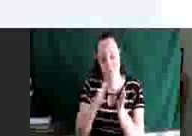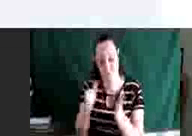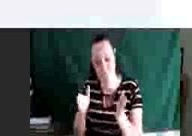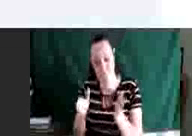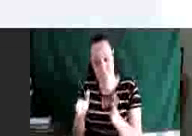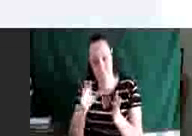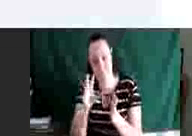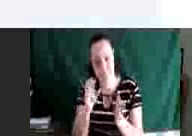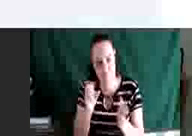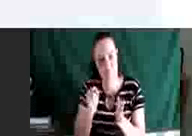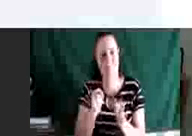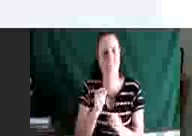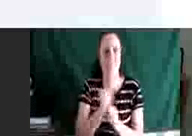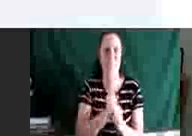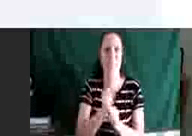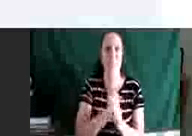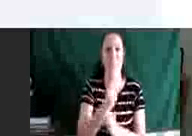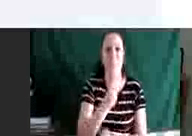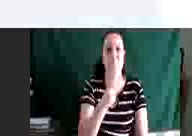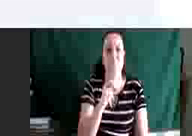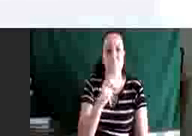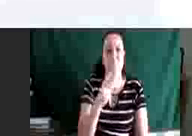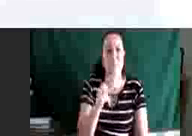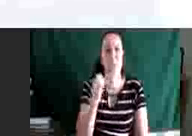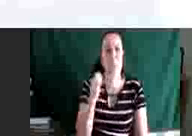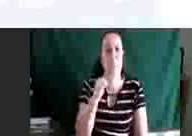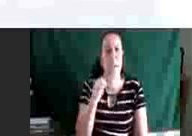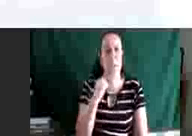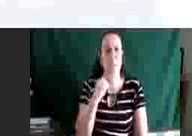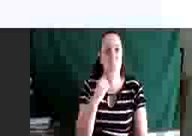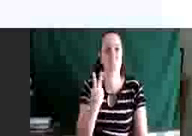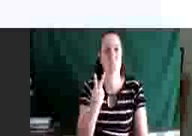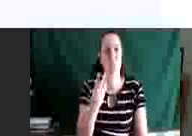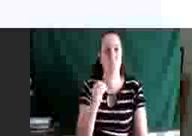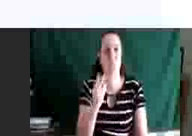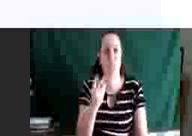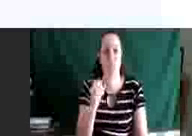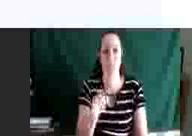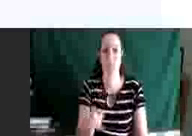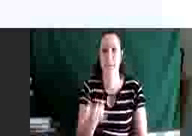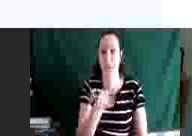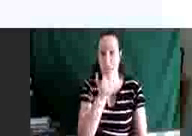recebi um phishing do Banco Bradesco falando para eu atualizar meu cartão de segurança.